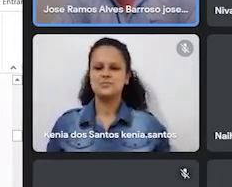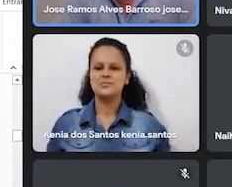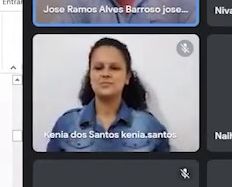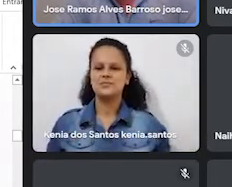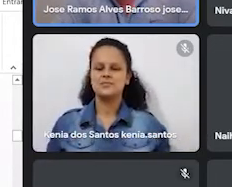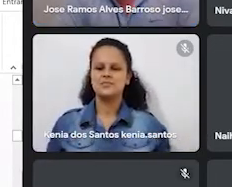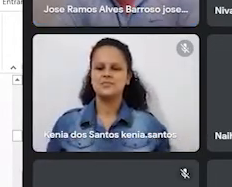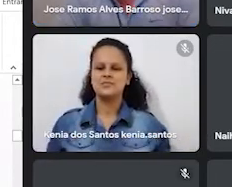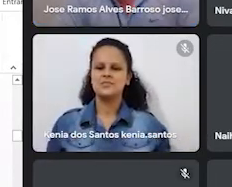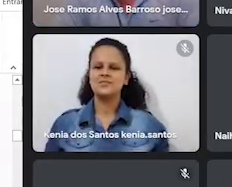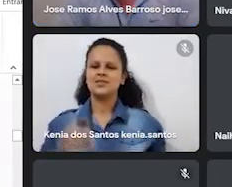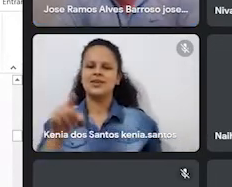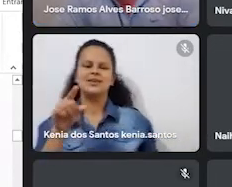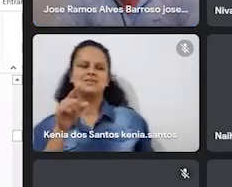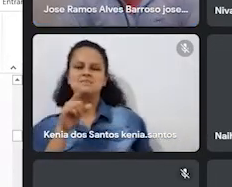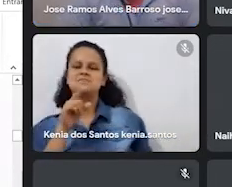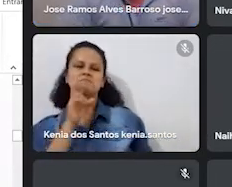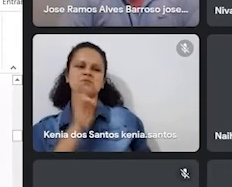Sei não, viu, Barroso?